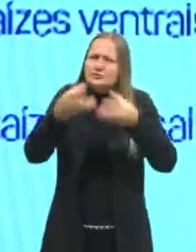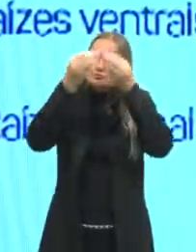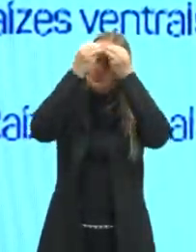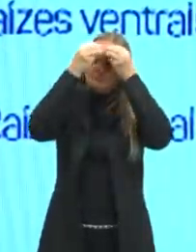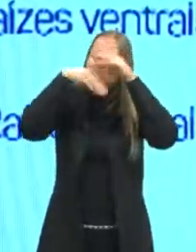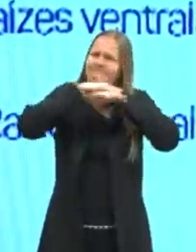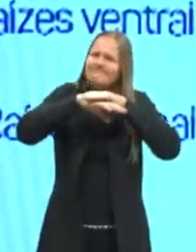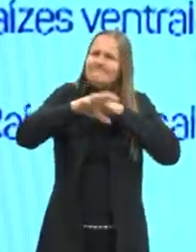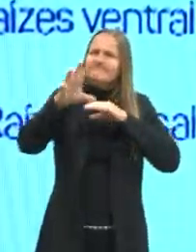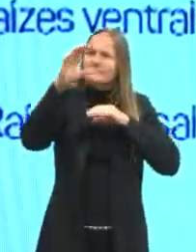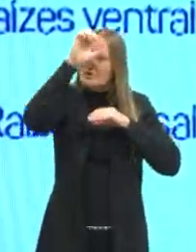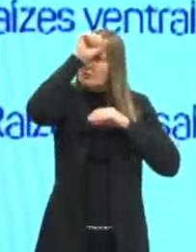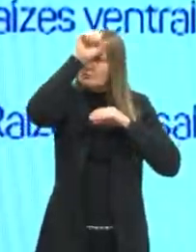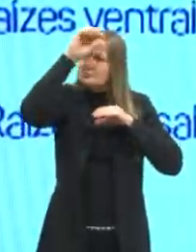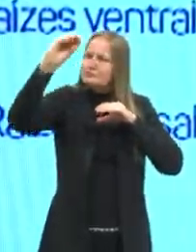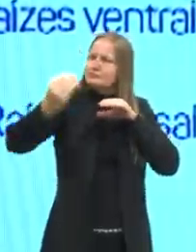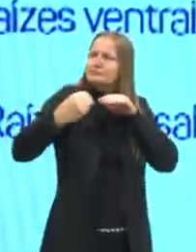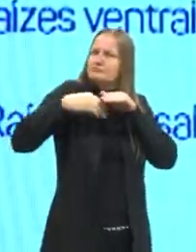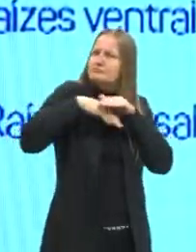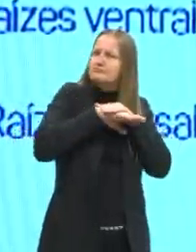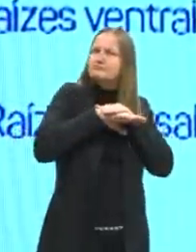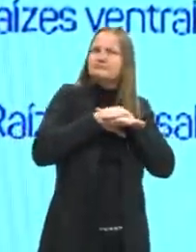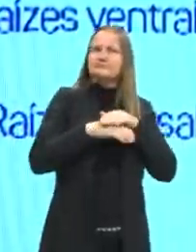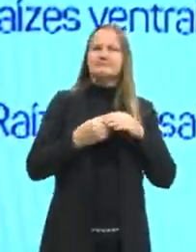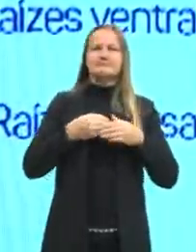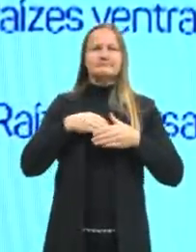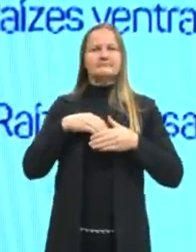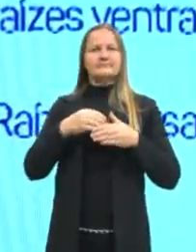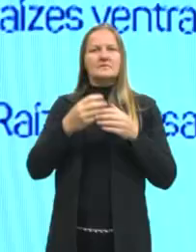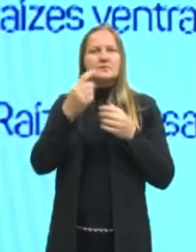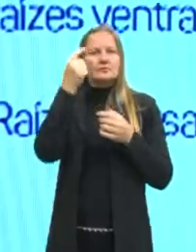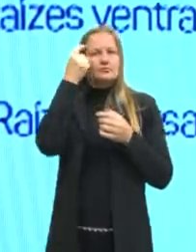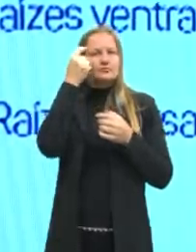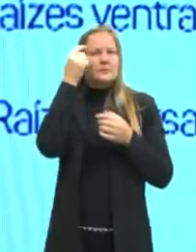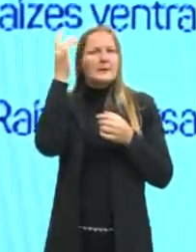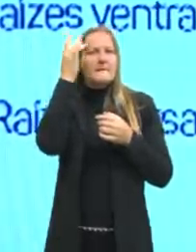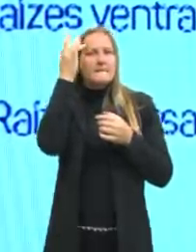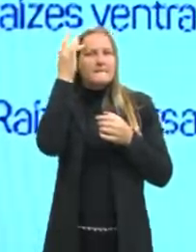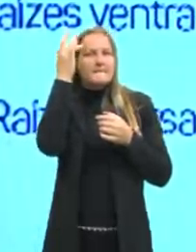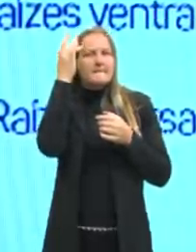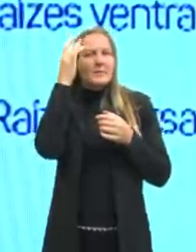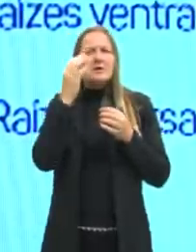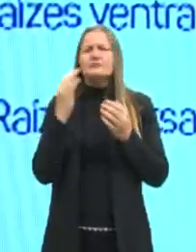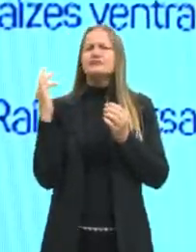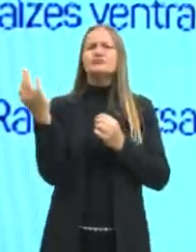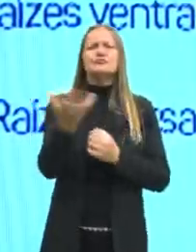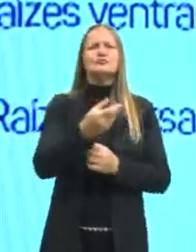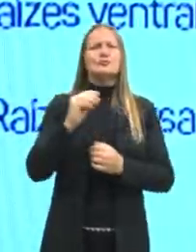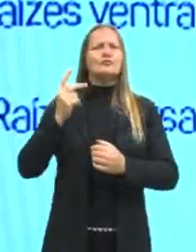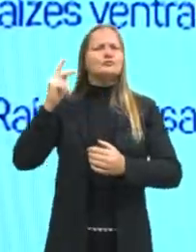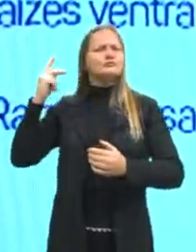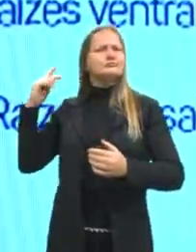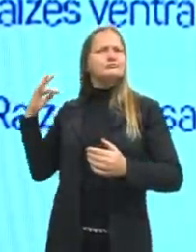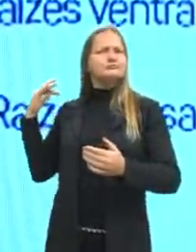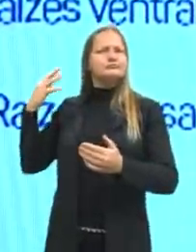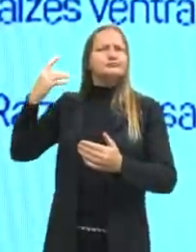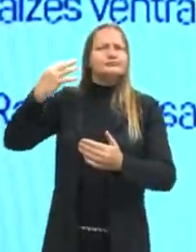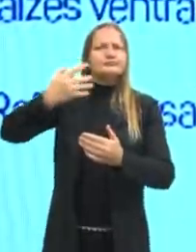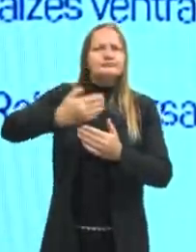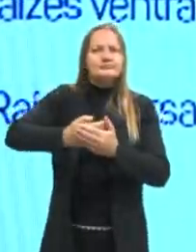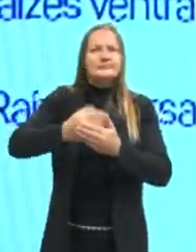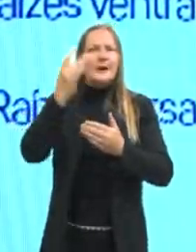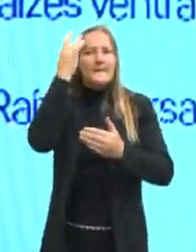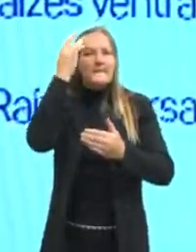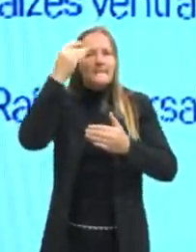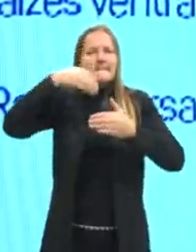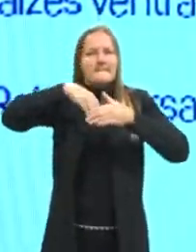as aprendizagens que a gente adquire ao longo da vida né armazenamento As Memórias Então tá